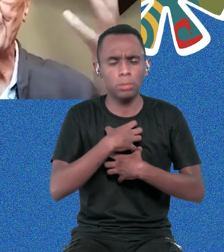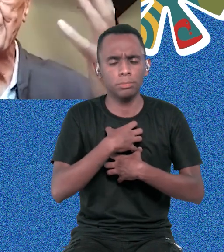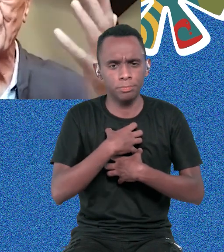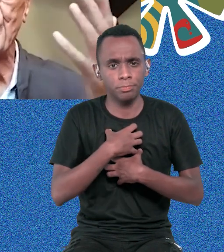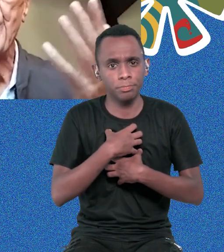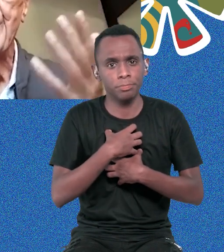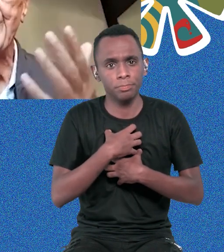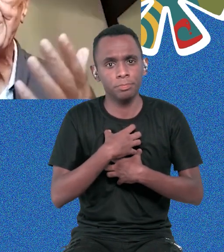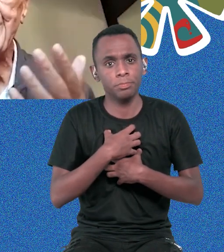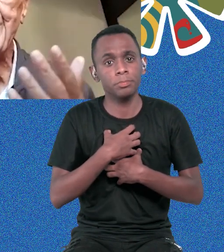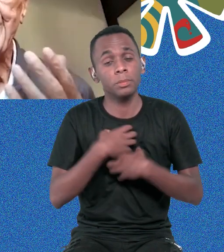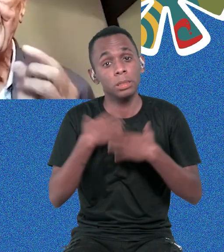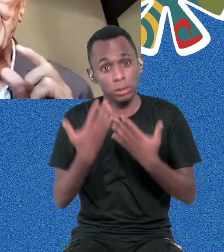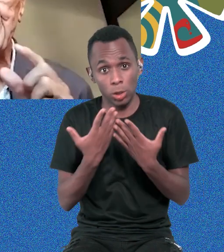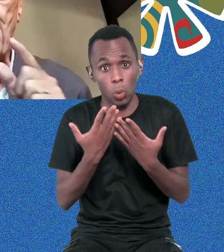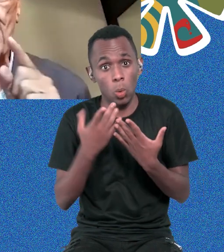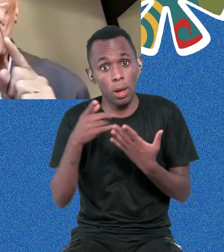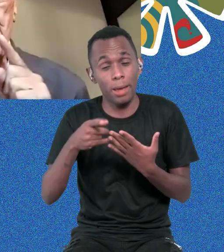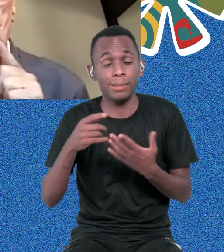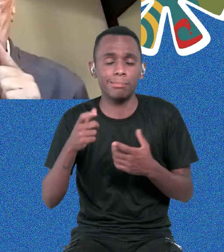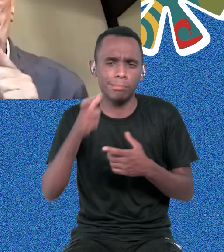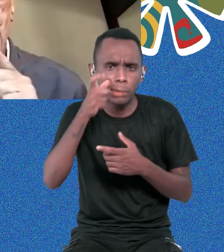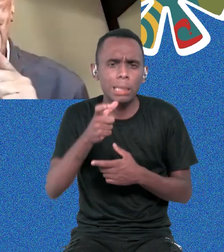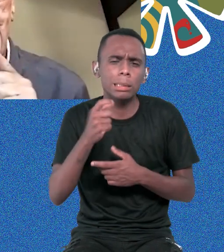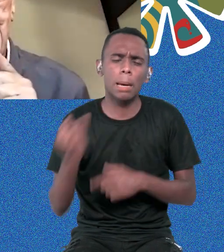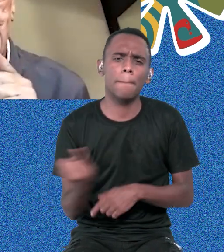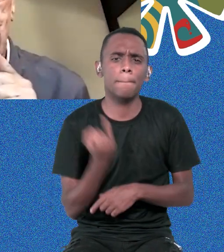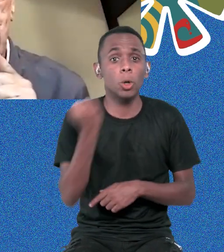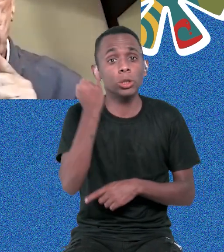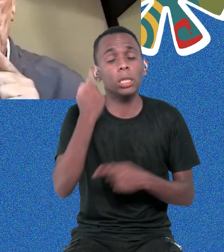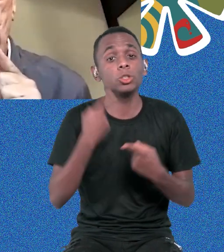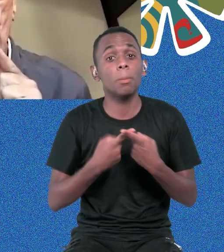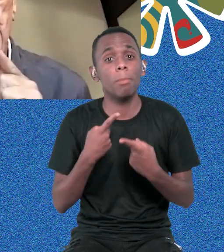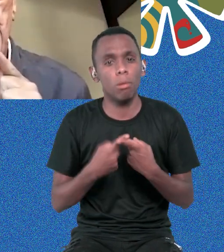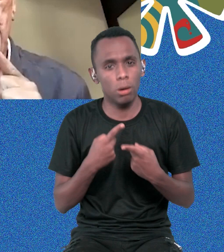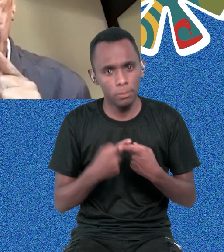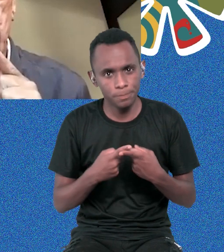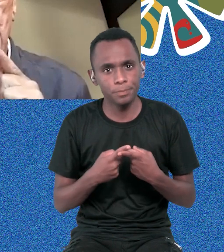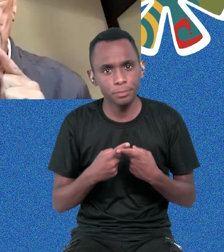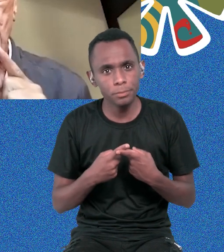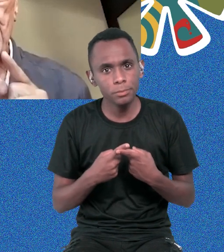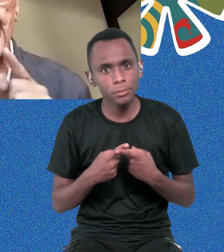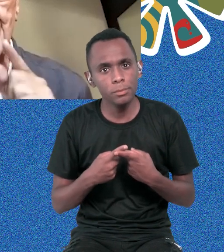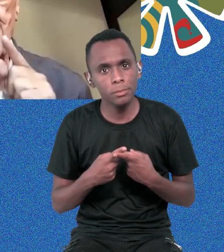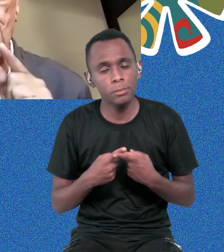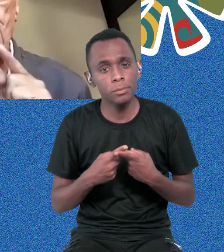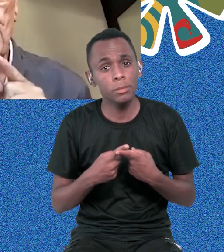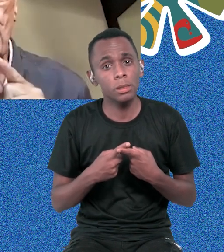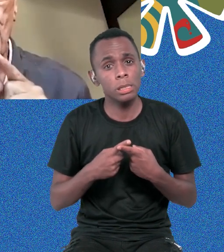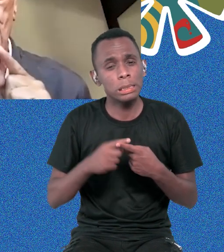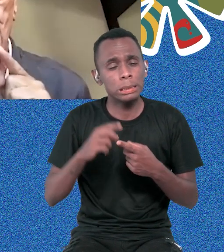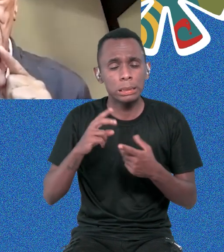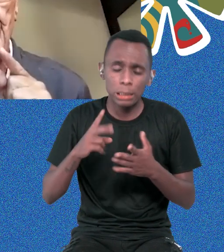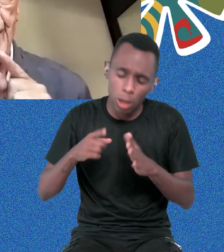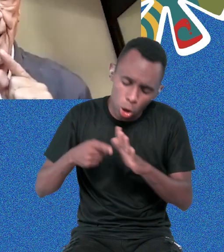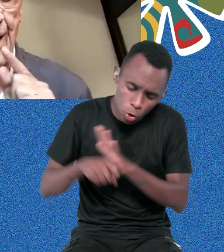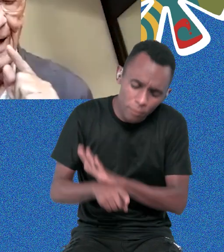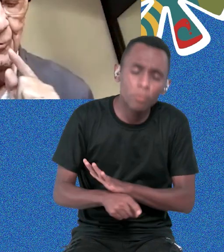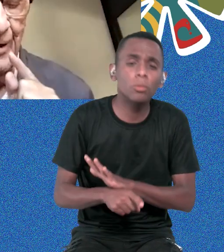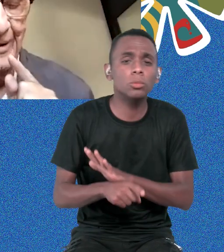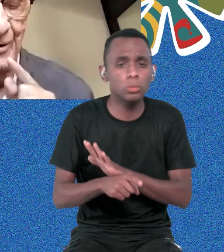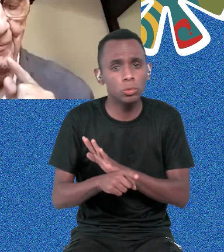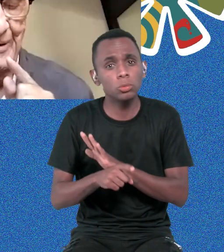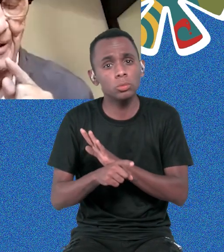o patrimônio. Este ponto é muito interessante. Por quê? Porque, no fundo,